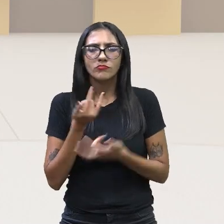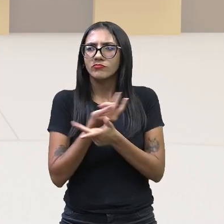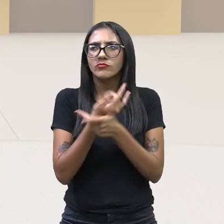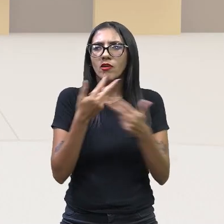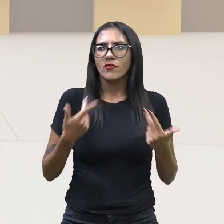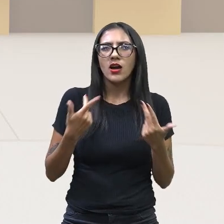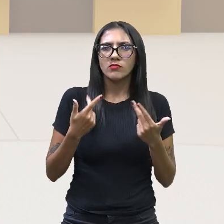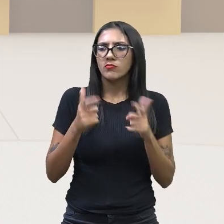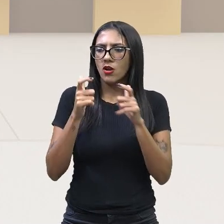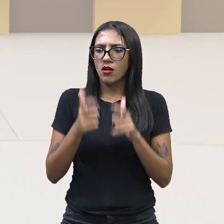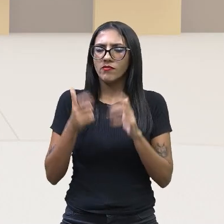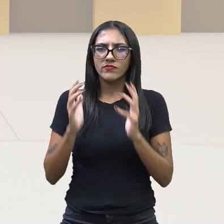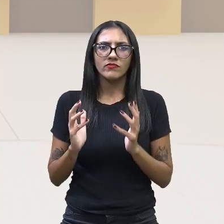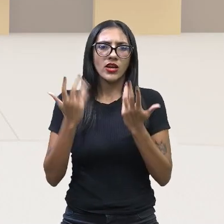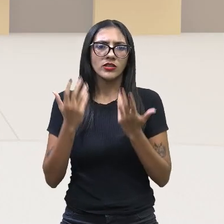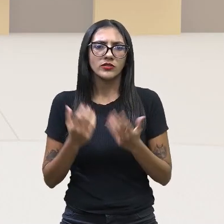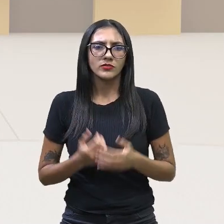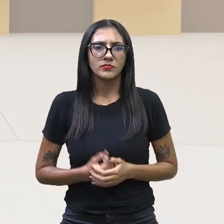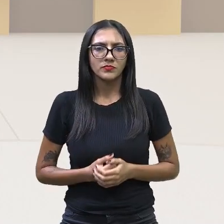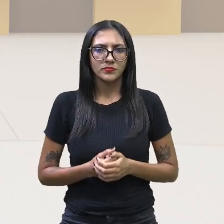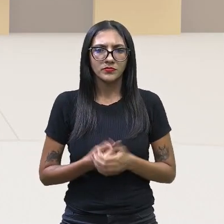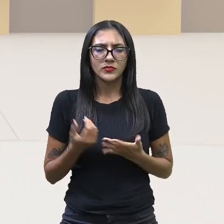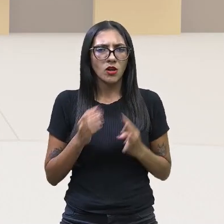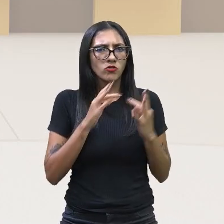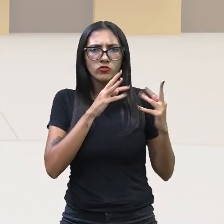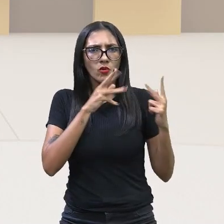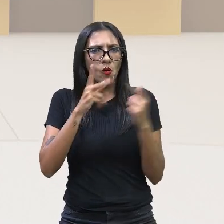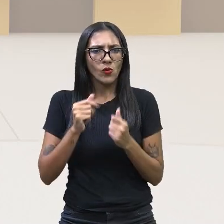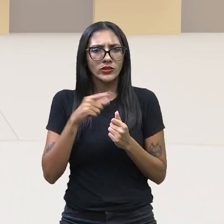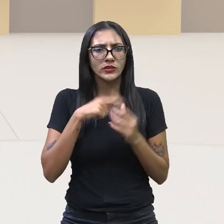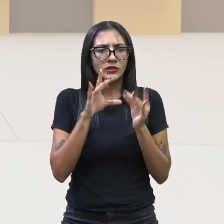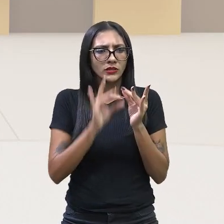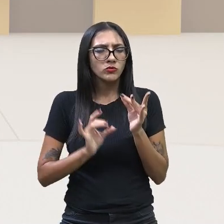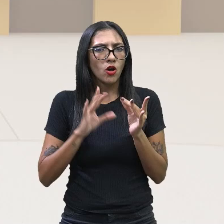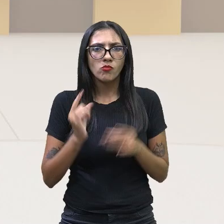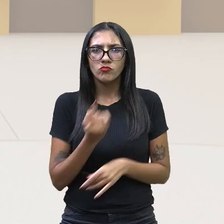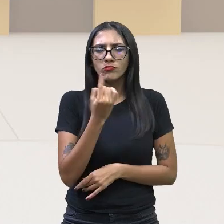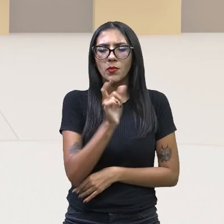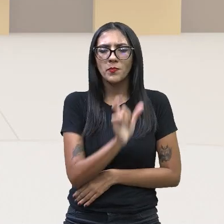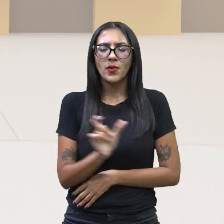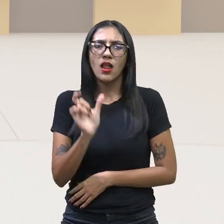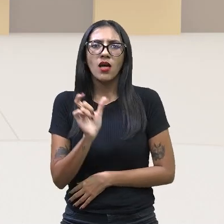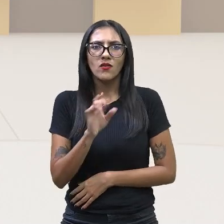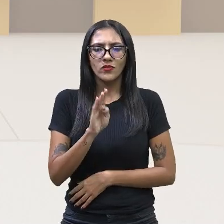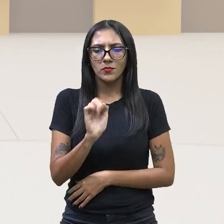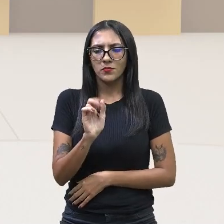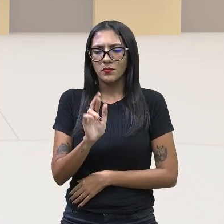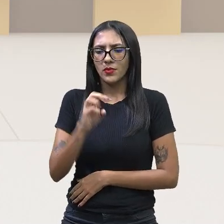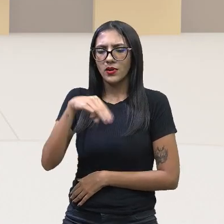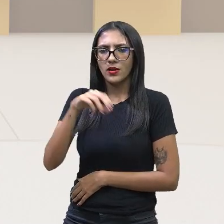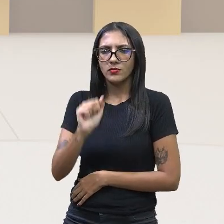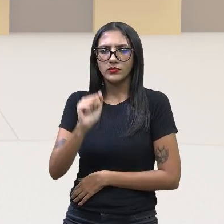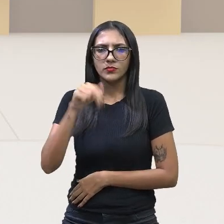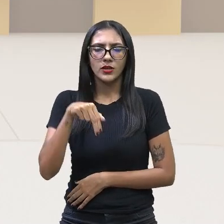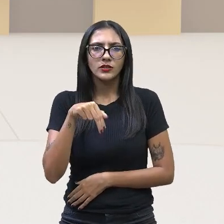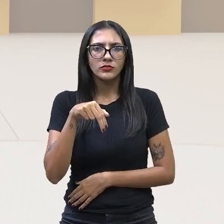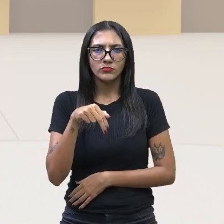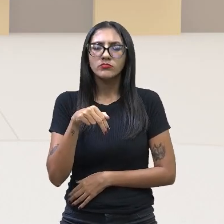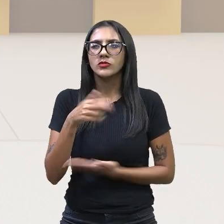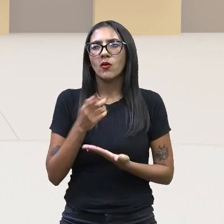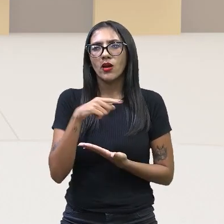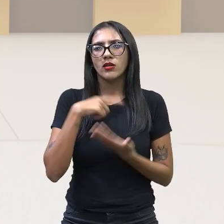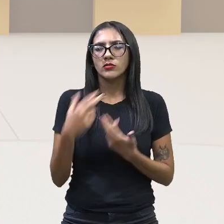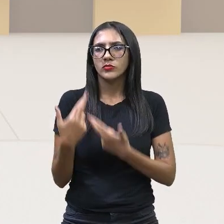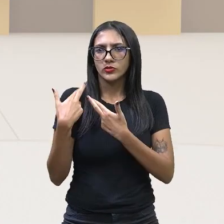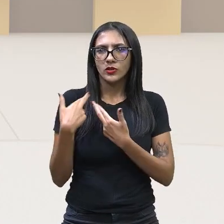geral nas festas, por exemplo. Eu substituo todos esses elementos por barman. Aquela pessoa que serve, que produz, que faz ali os drinks e